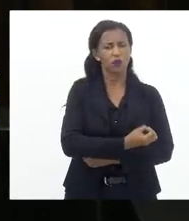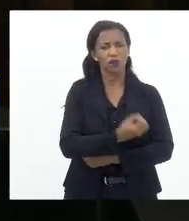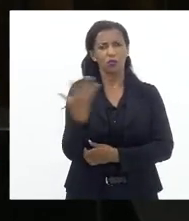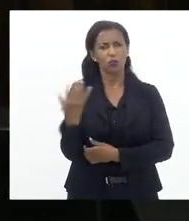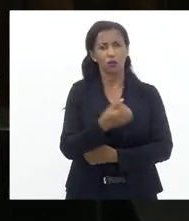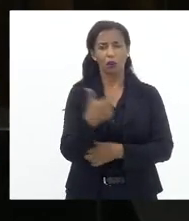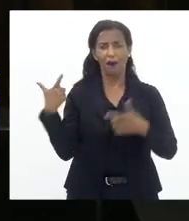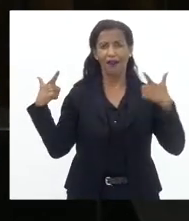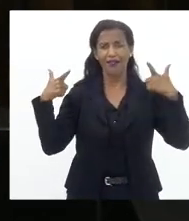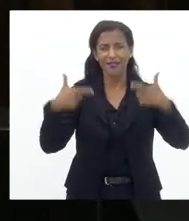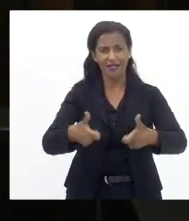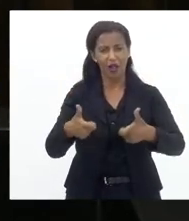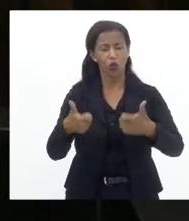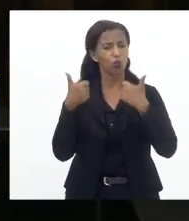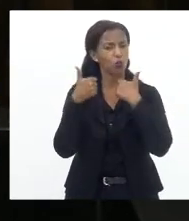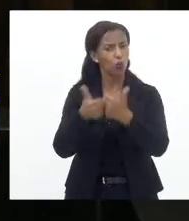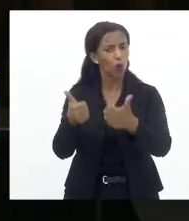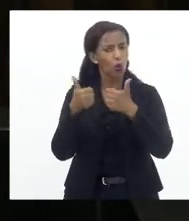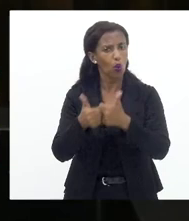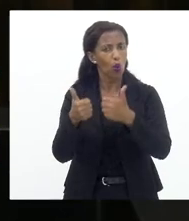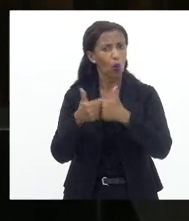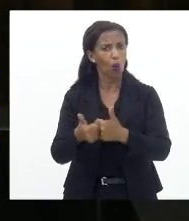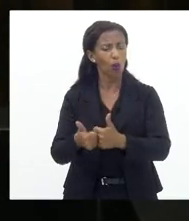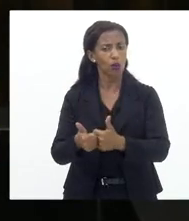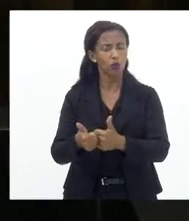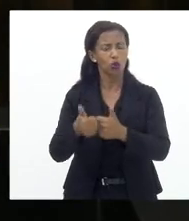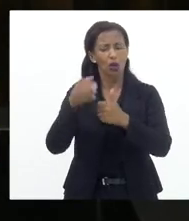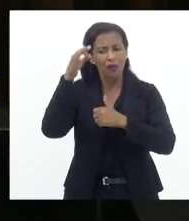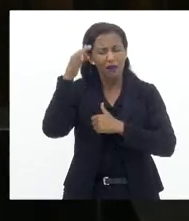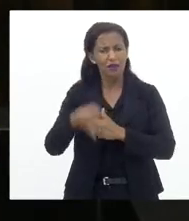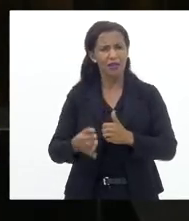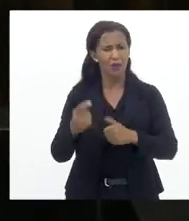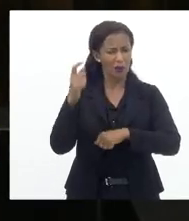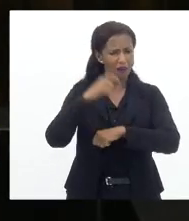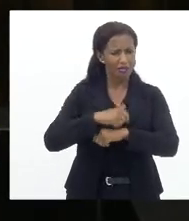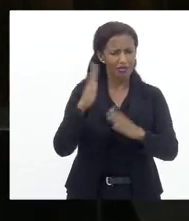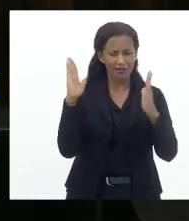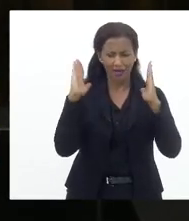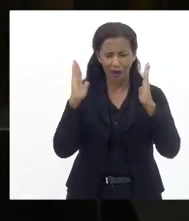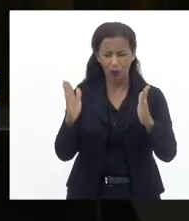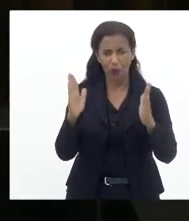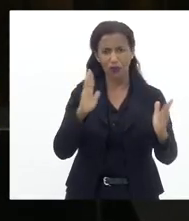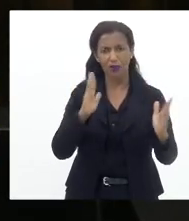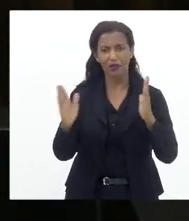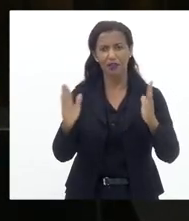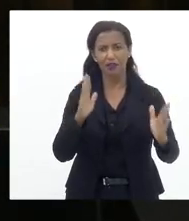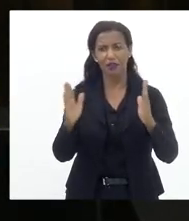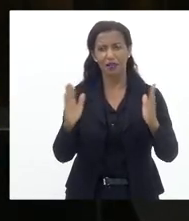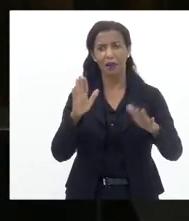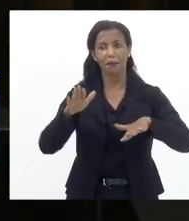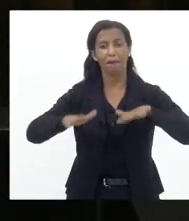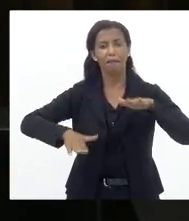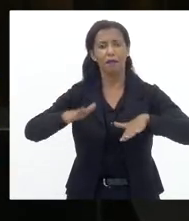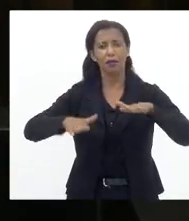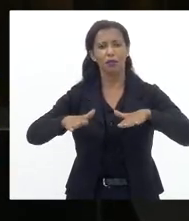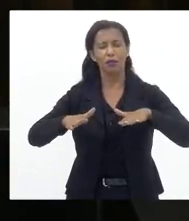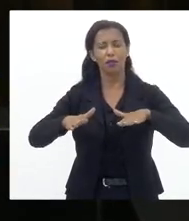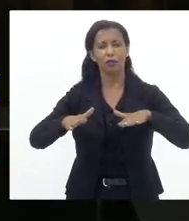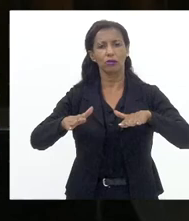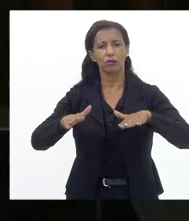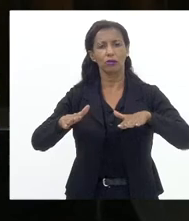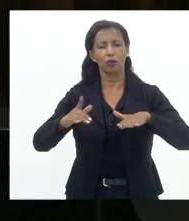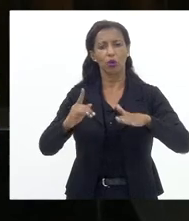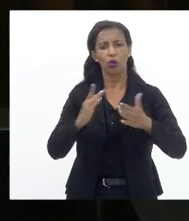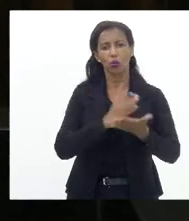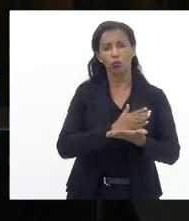de assaltos a ônibus justamente no período no perímetro que compreende mais ou menos ali altura